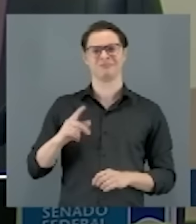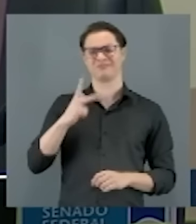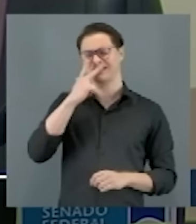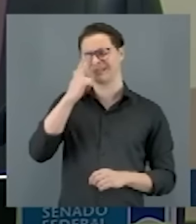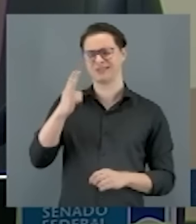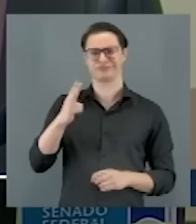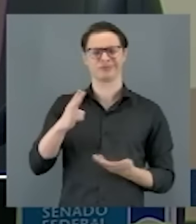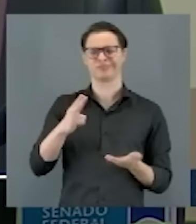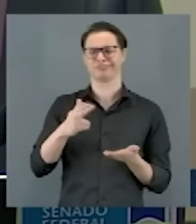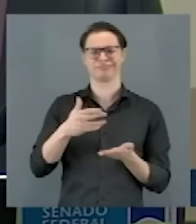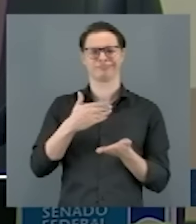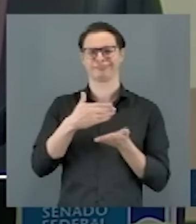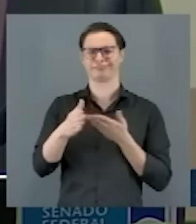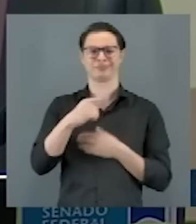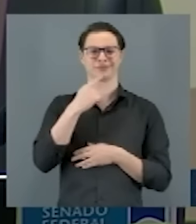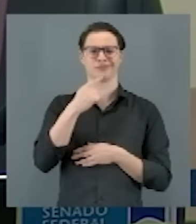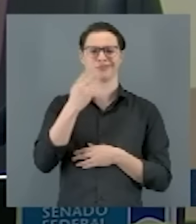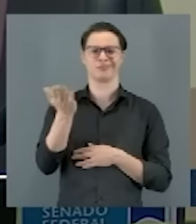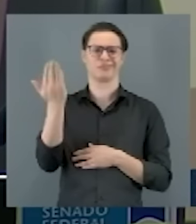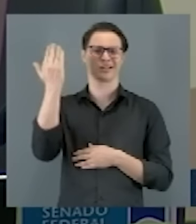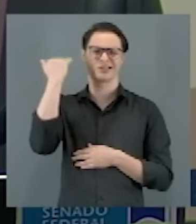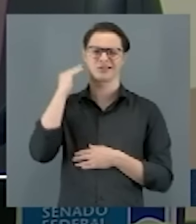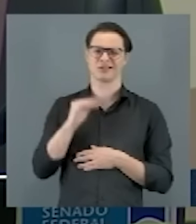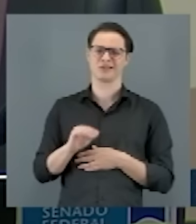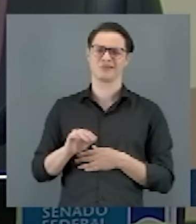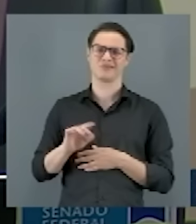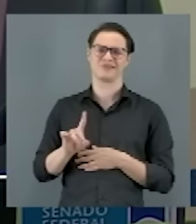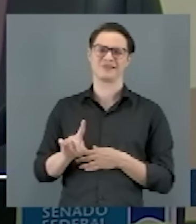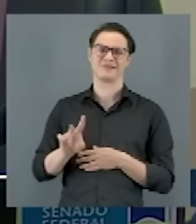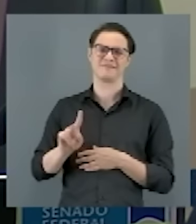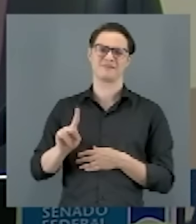virou essa página. E eu me recordo bem,